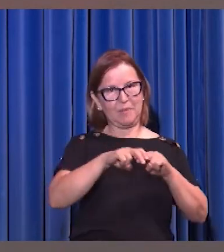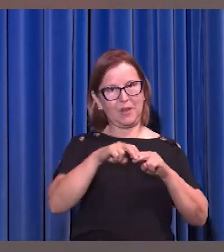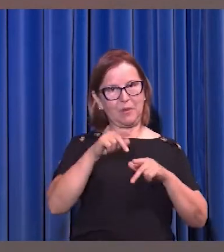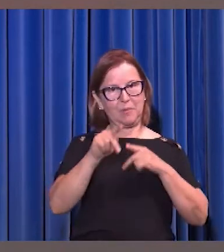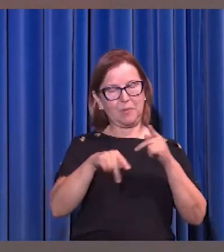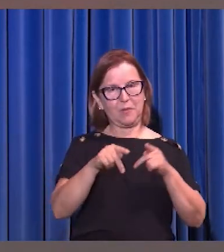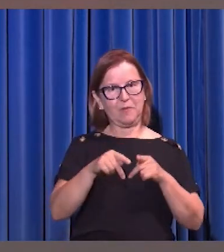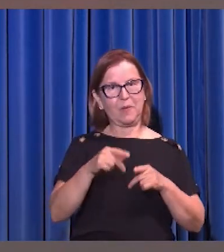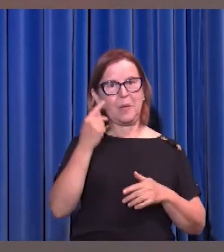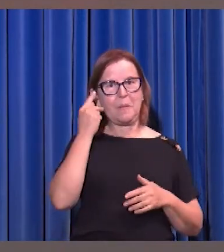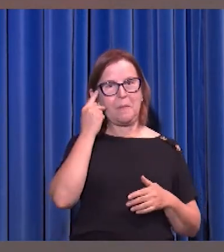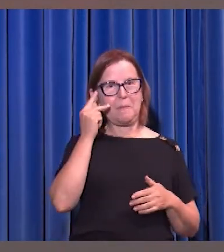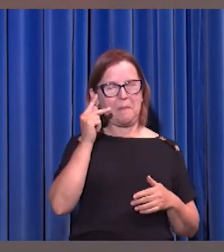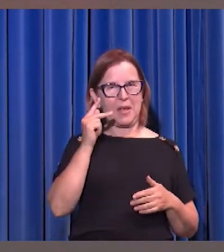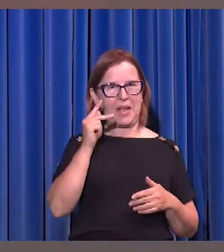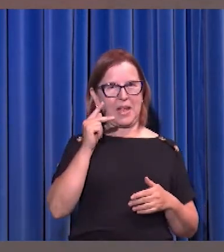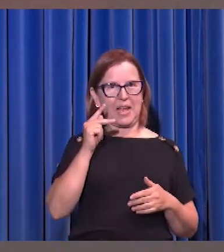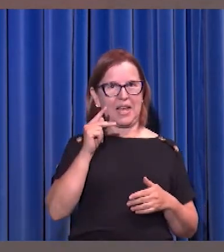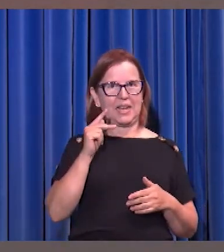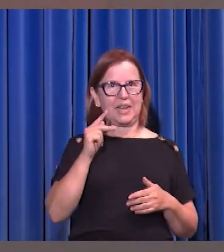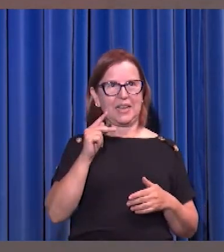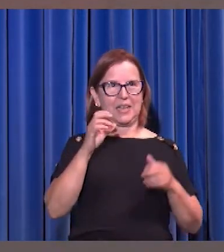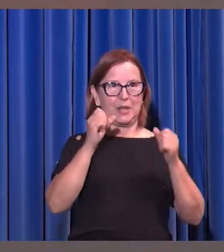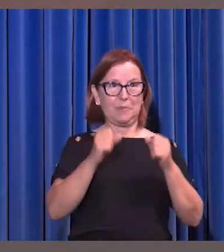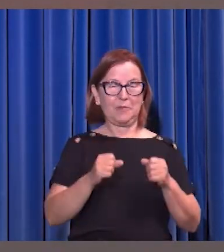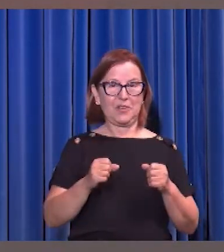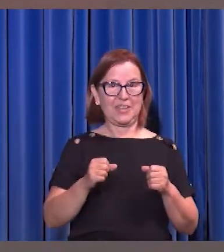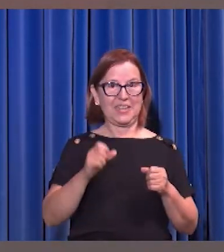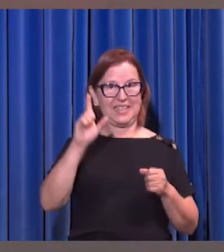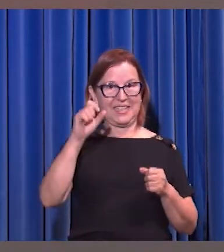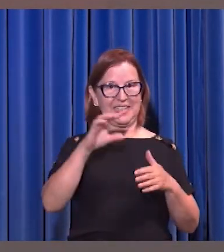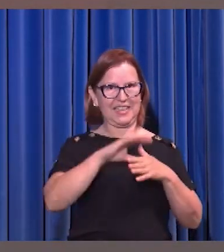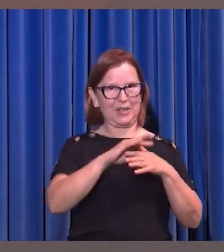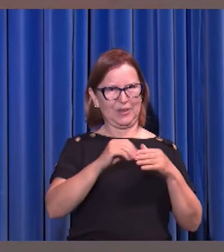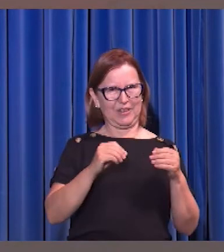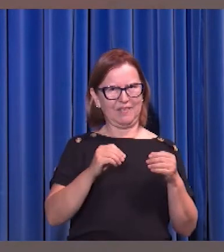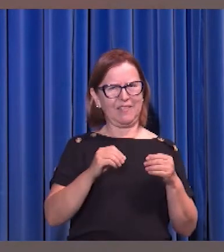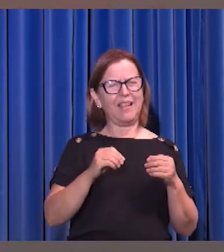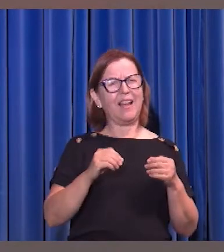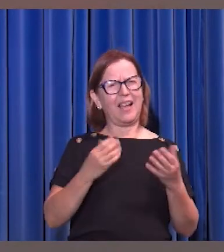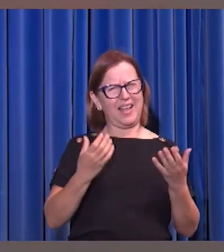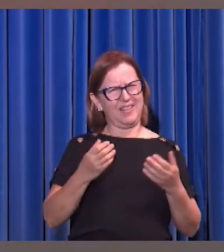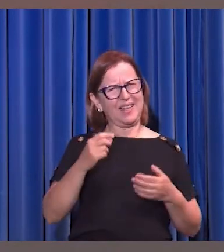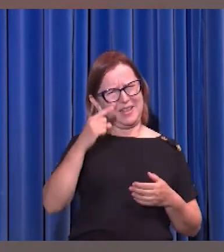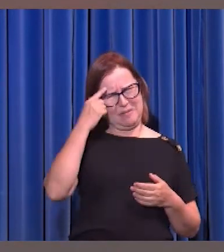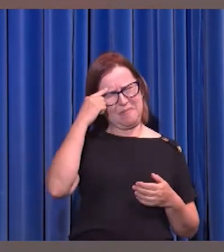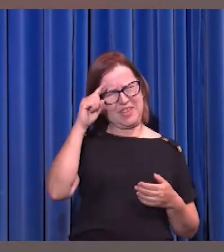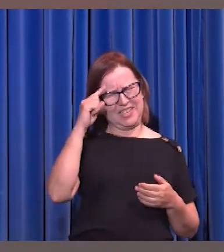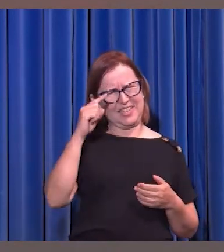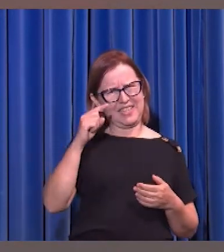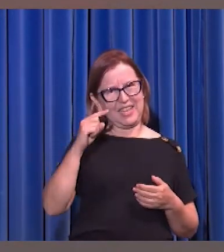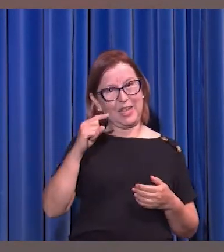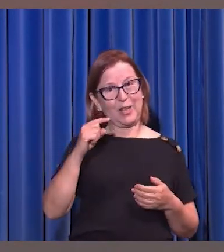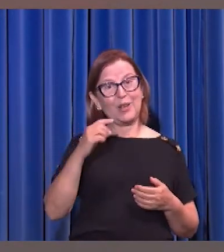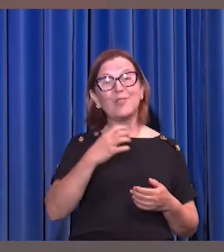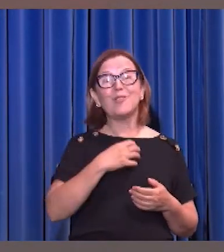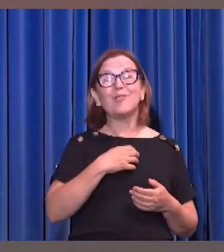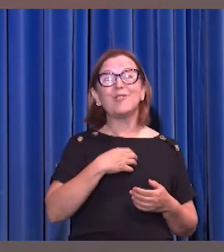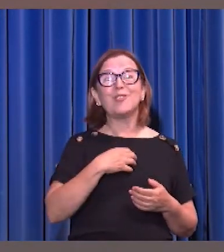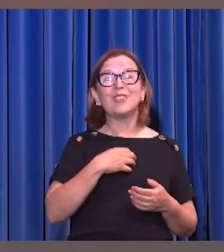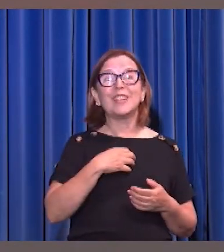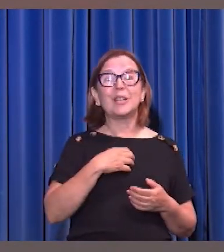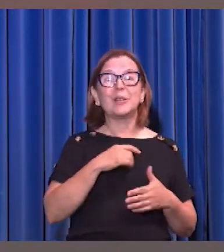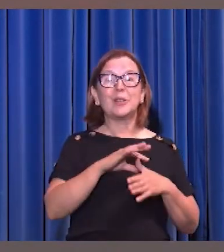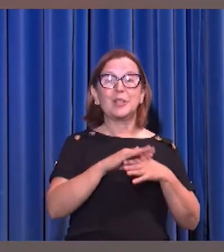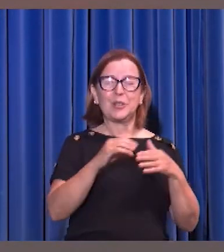que pudessem ser curados. Então, vamos imaginar alguns métodos aqui para curar da picada da